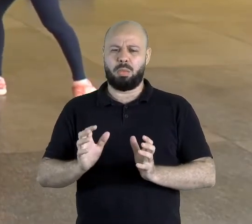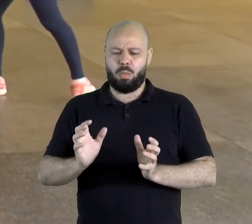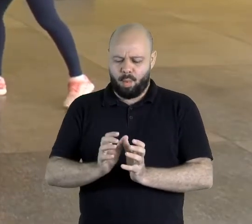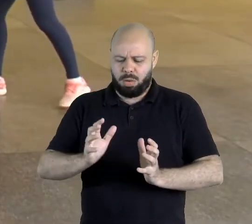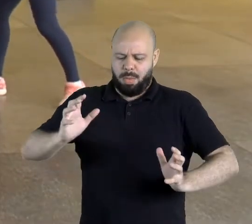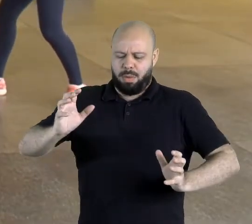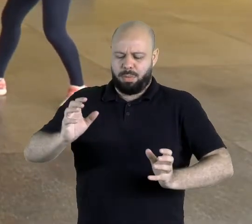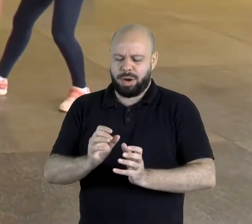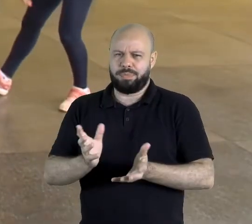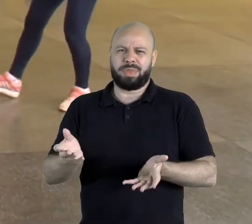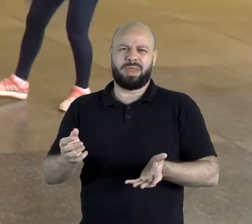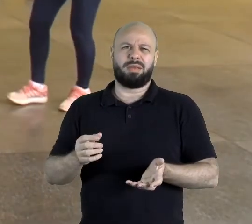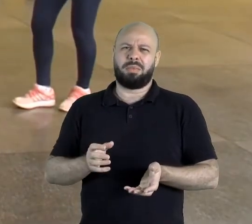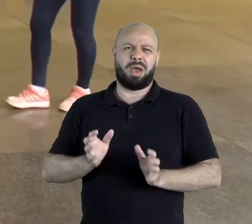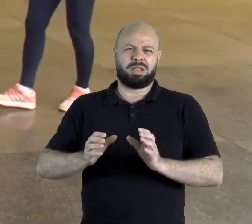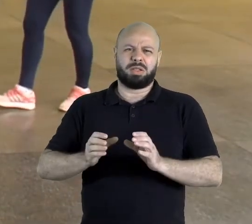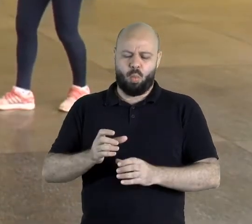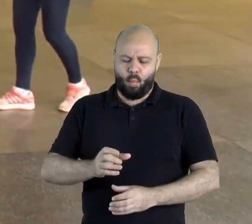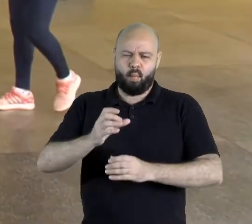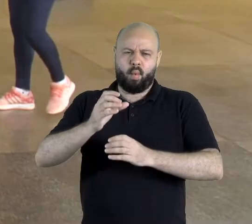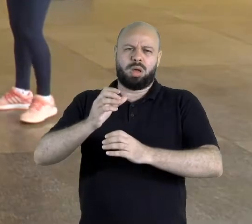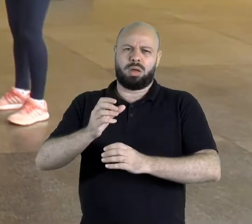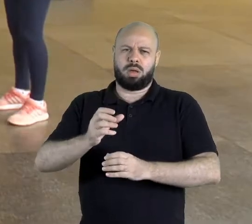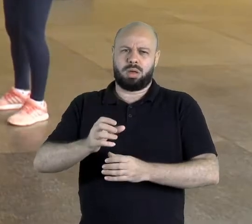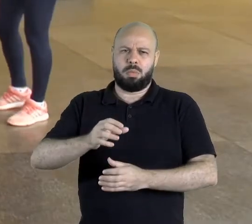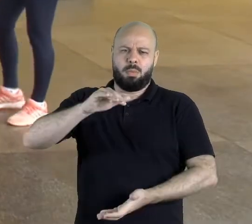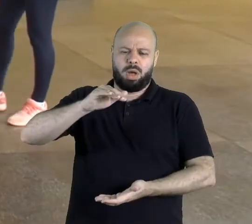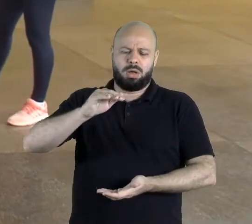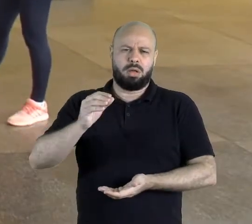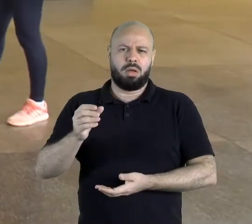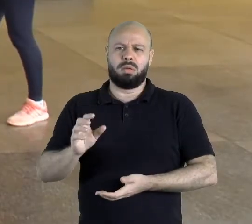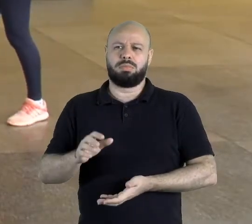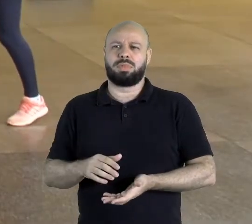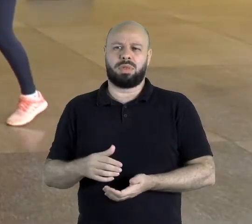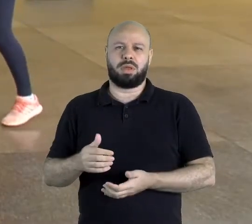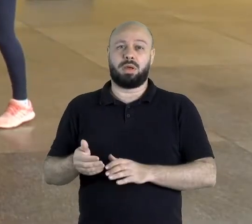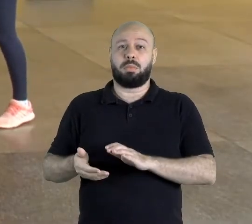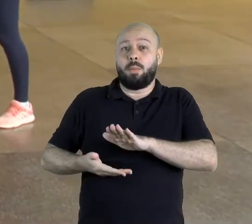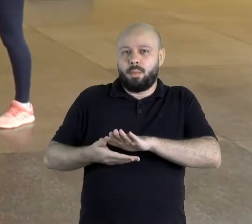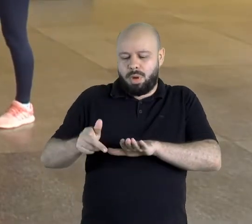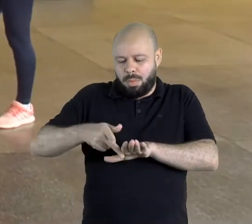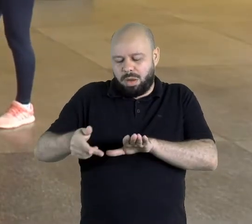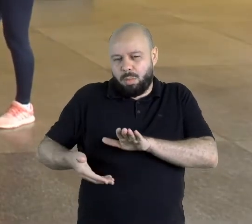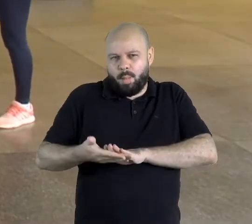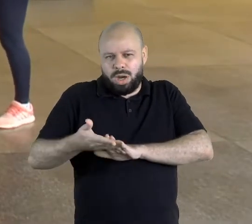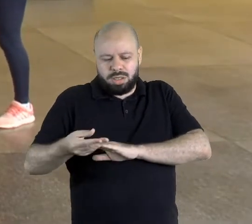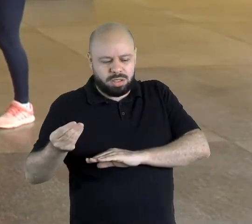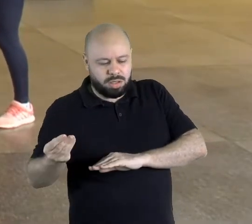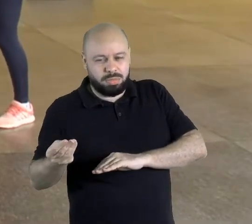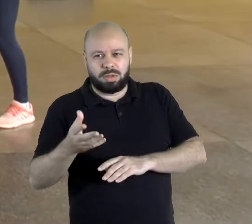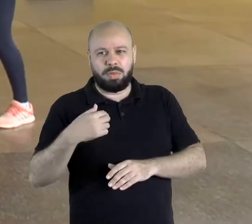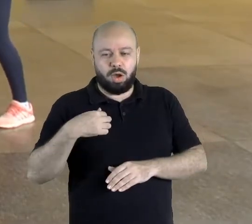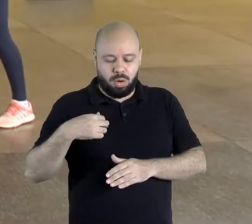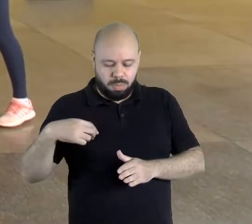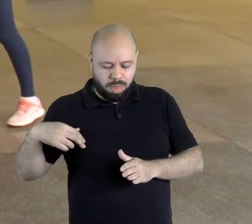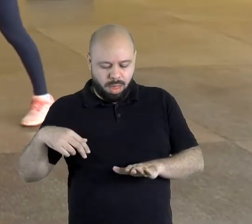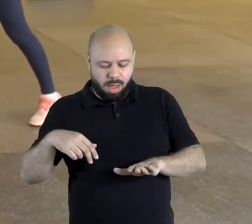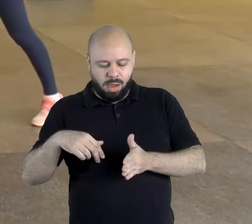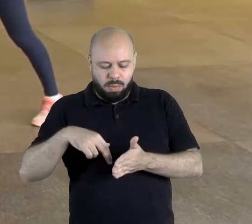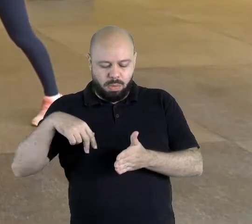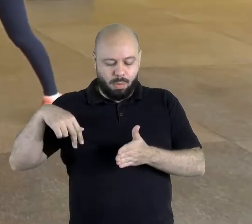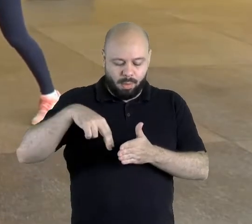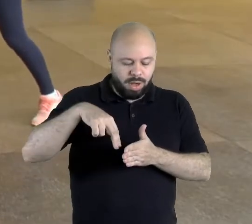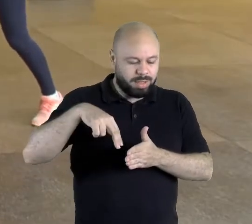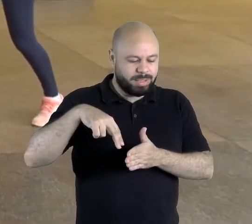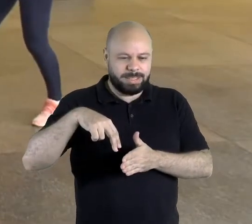tamanhos, garrafas, sandálias. Chegou, não pode ultrapassar o limite marcado, o balde vai estar